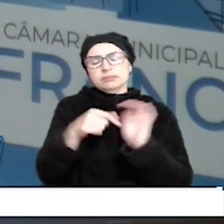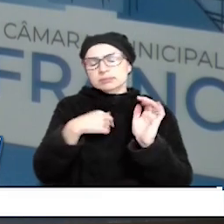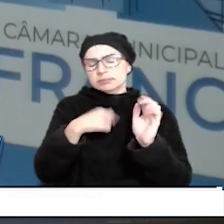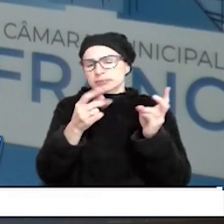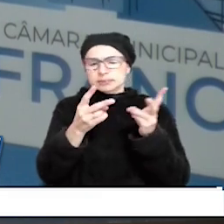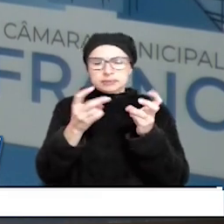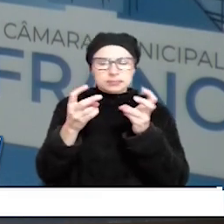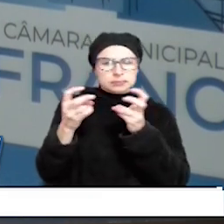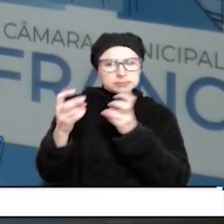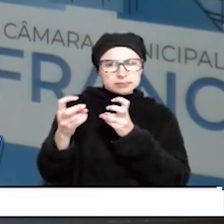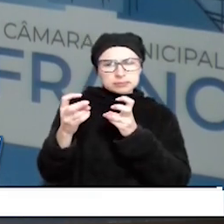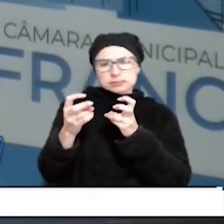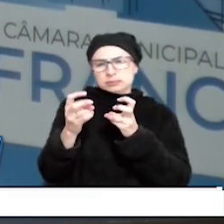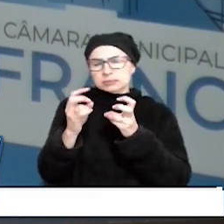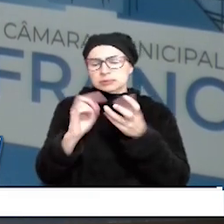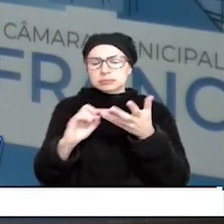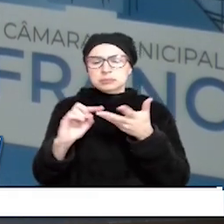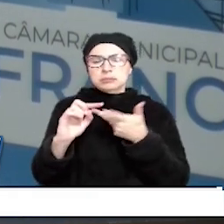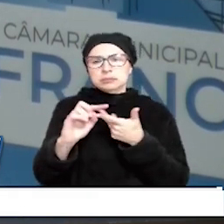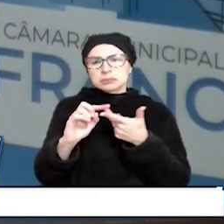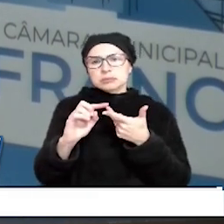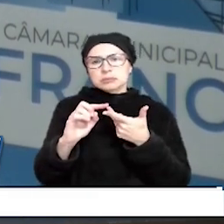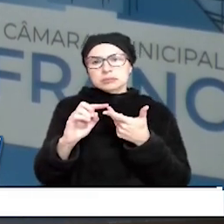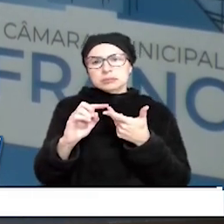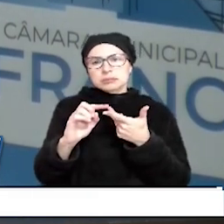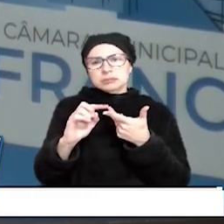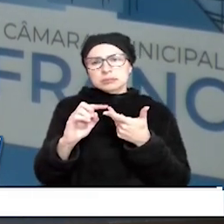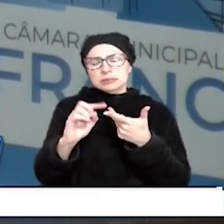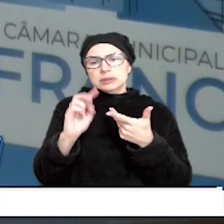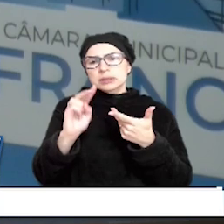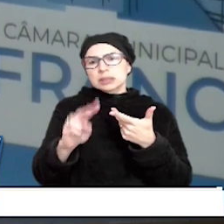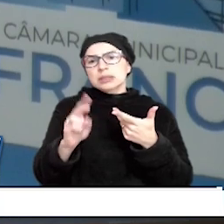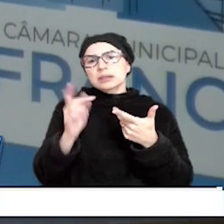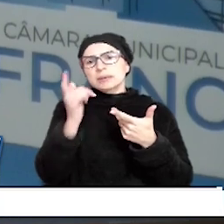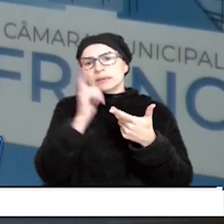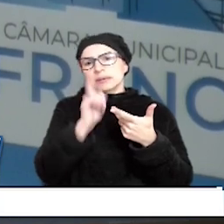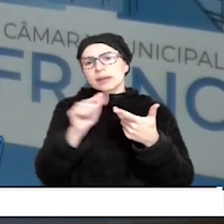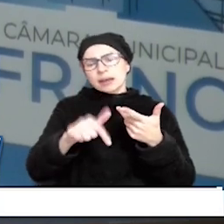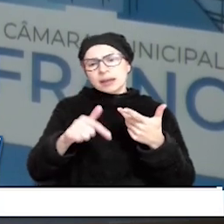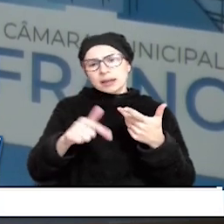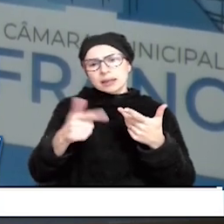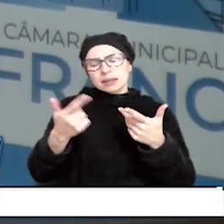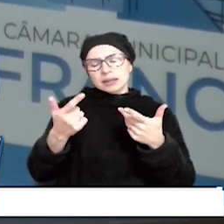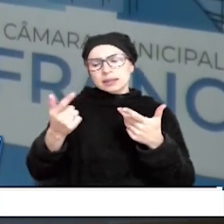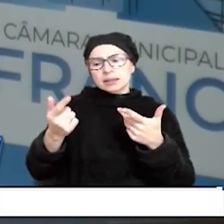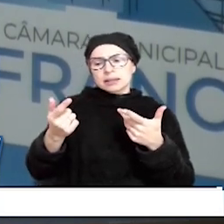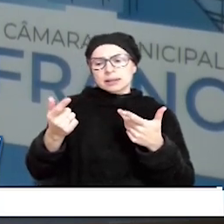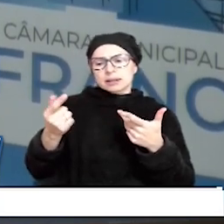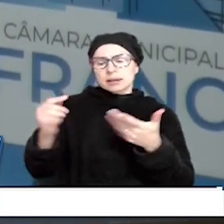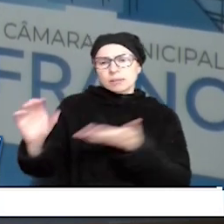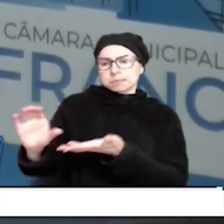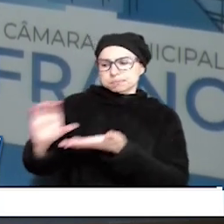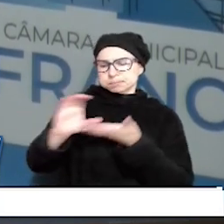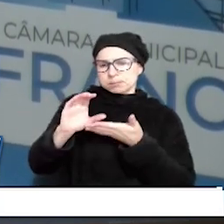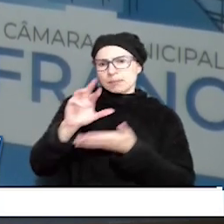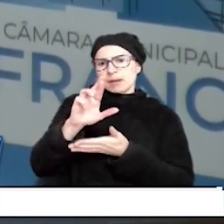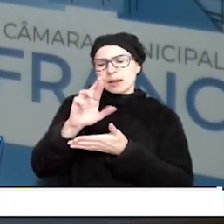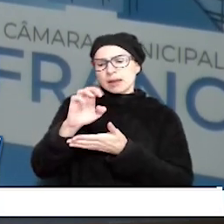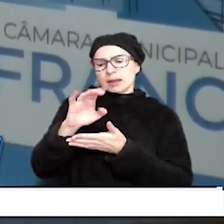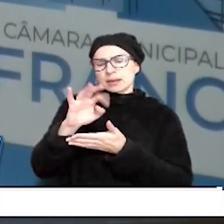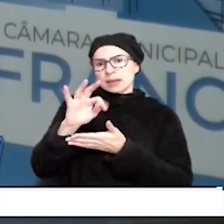observado quais os pontos que fazem com que a nossa receita seja